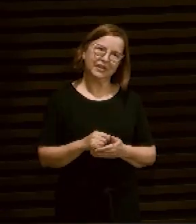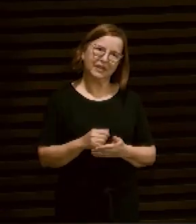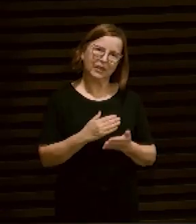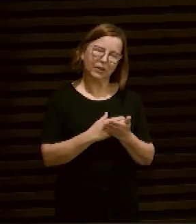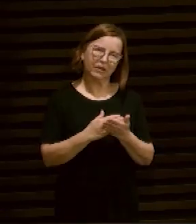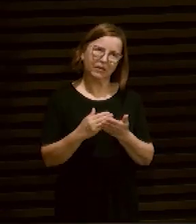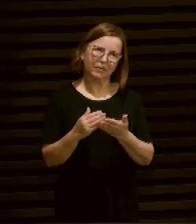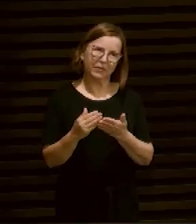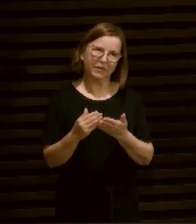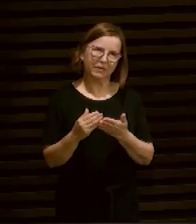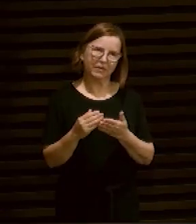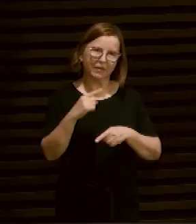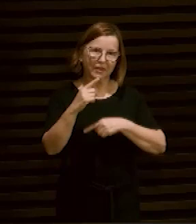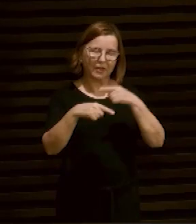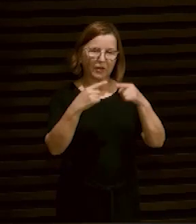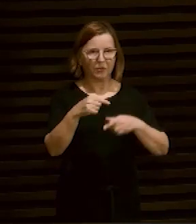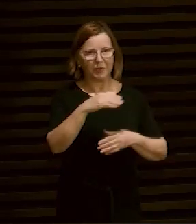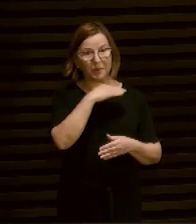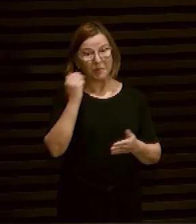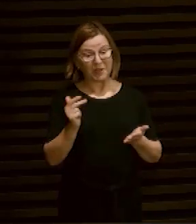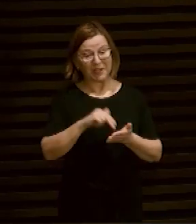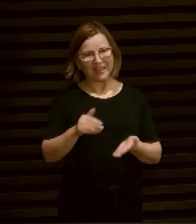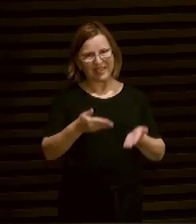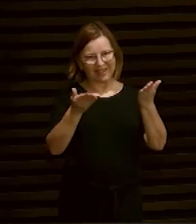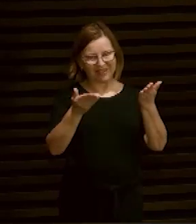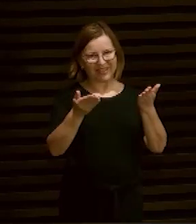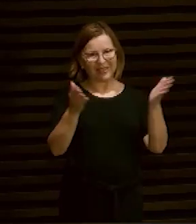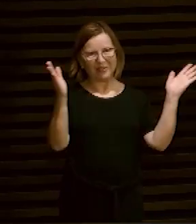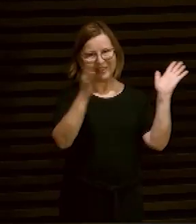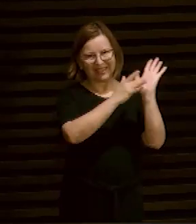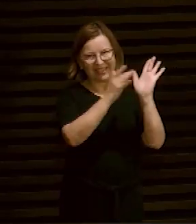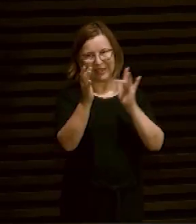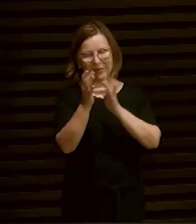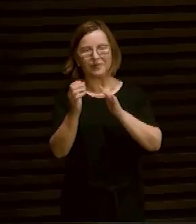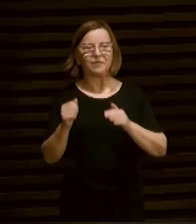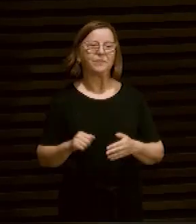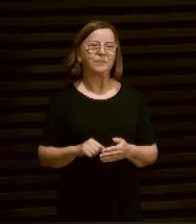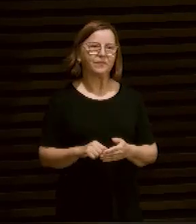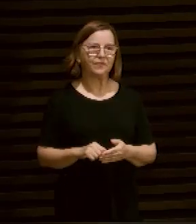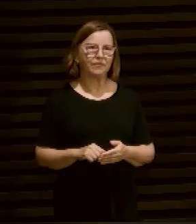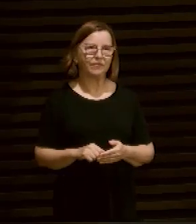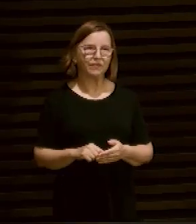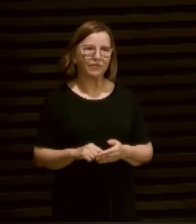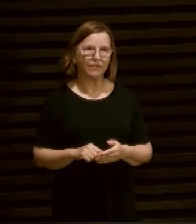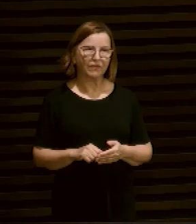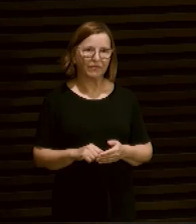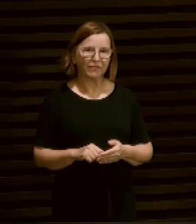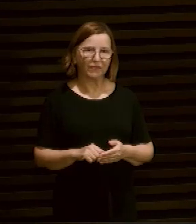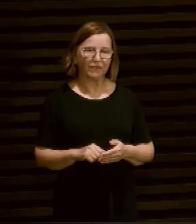começam depois da morte e ressurreição de Jesus. Nós temos aí